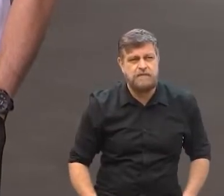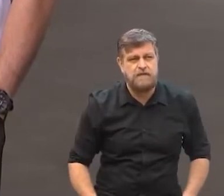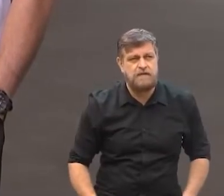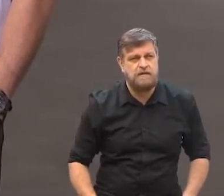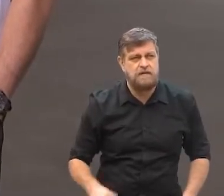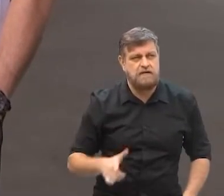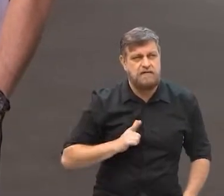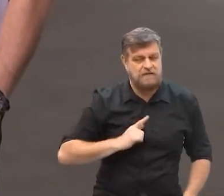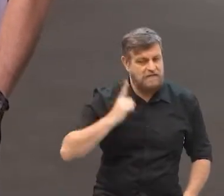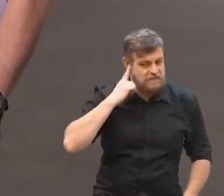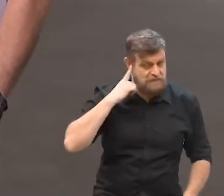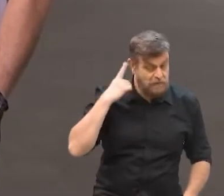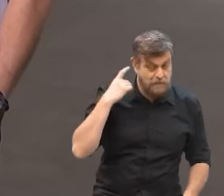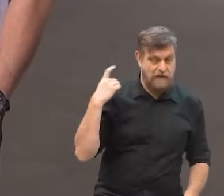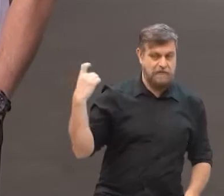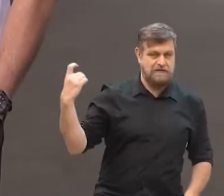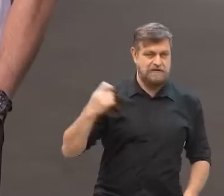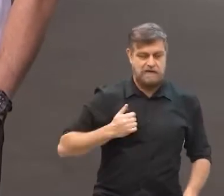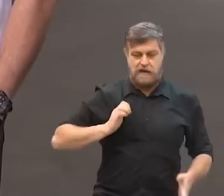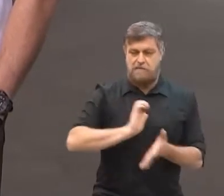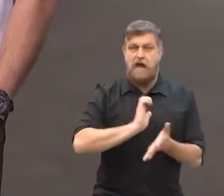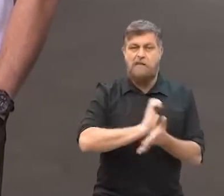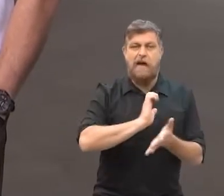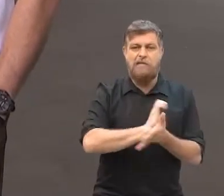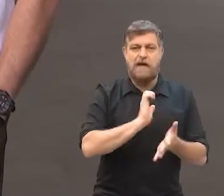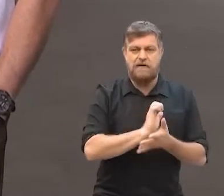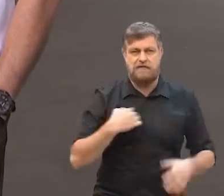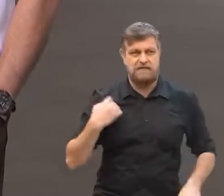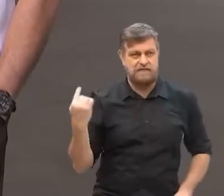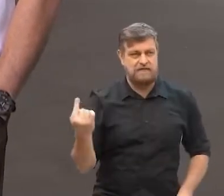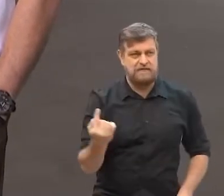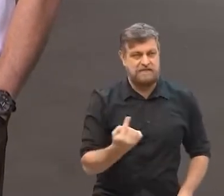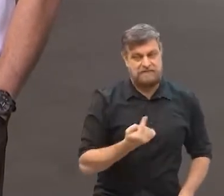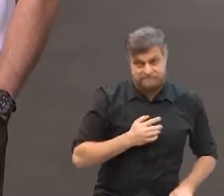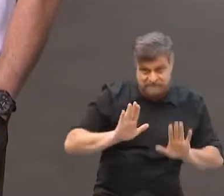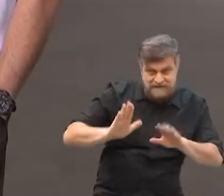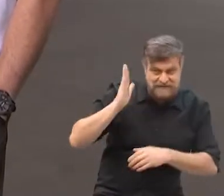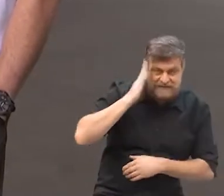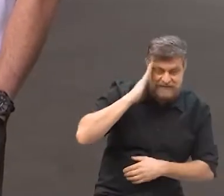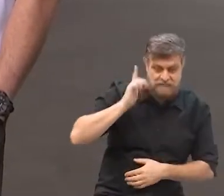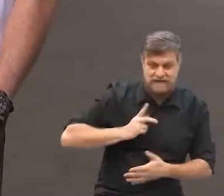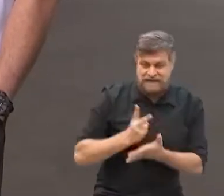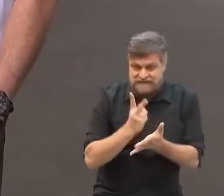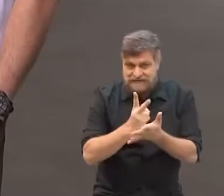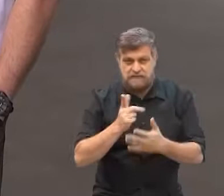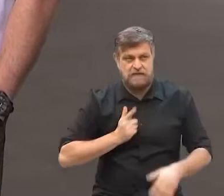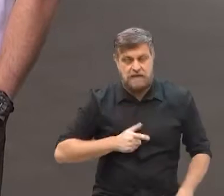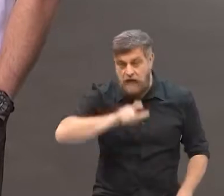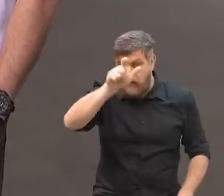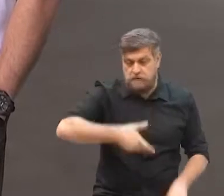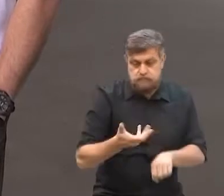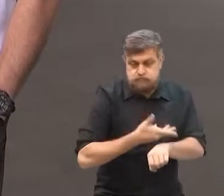mercado tá vendo? A gente até ouviu uma buzina, sempre chega um cliente, né? Não é pra gente, evidentemente, mas sempre chega um pessoal um pouco